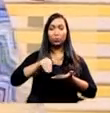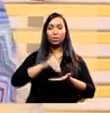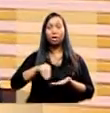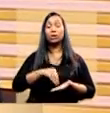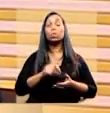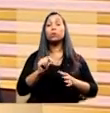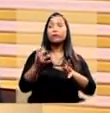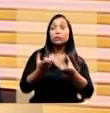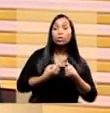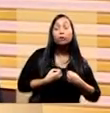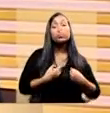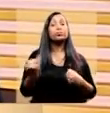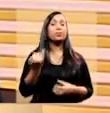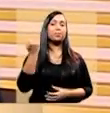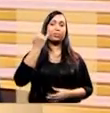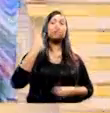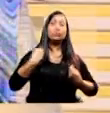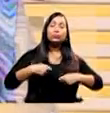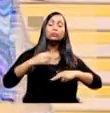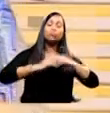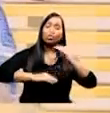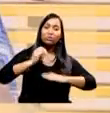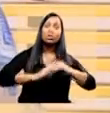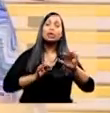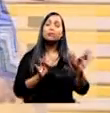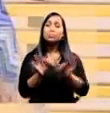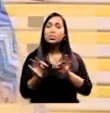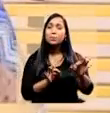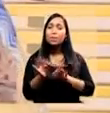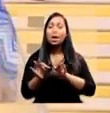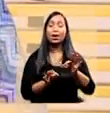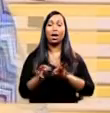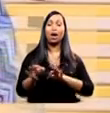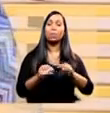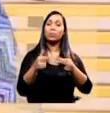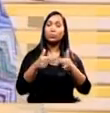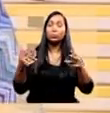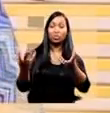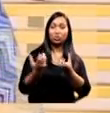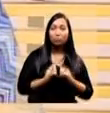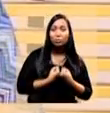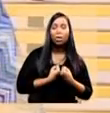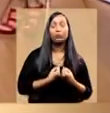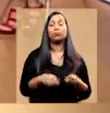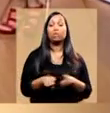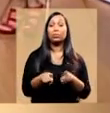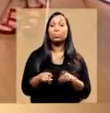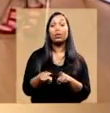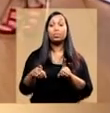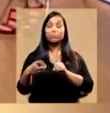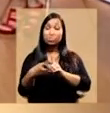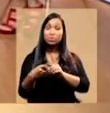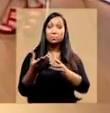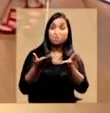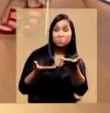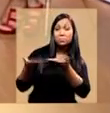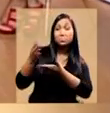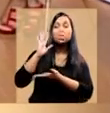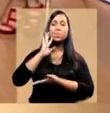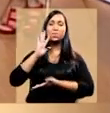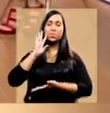é fundamental. Por isso que tem que ter profissionais preparadas para esse tipo de acolhimento. Que tenha uma empatia, não é? Que haja